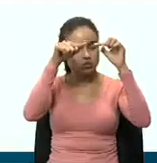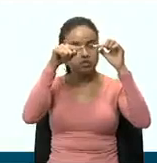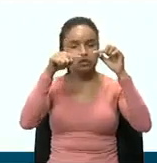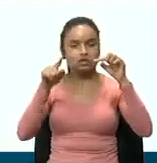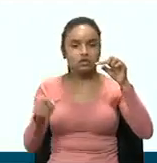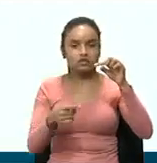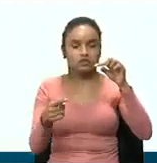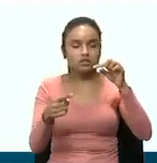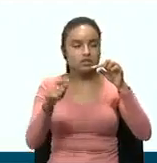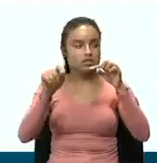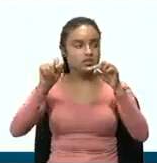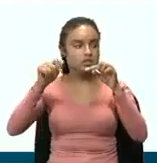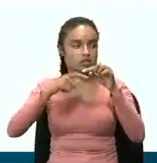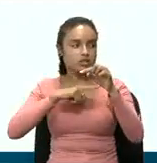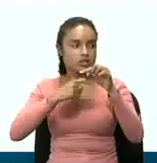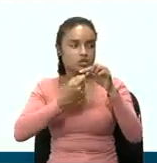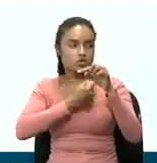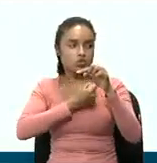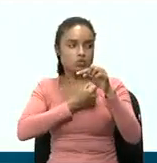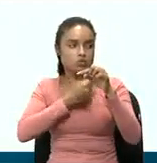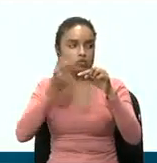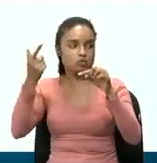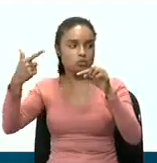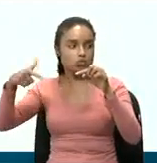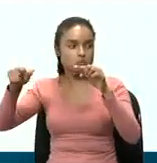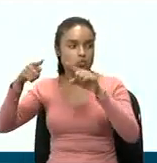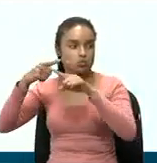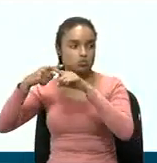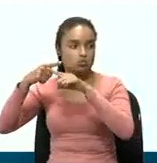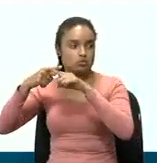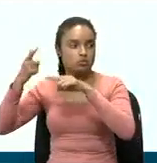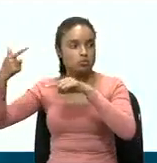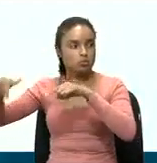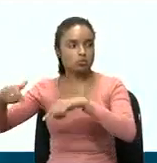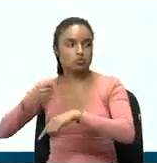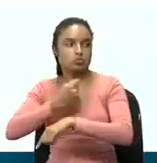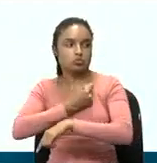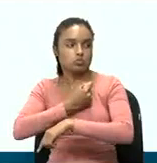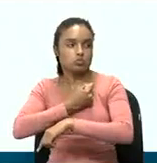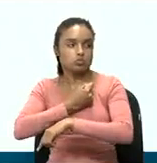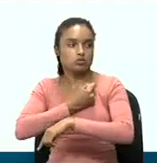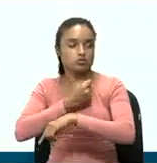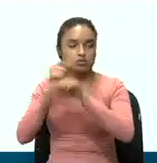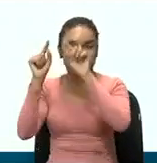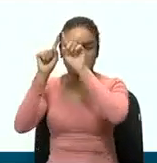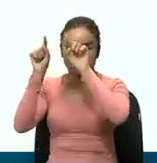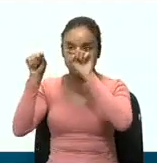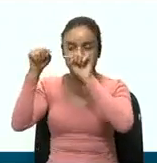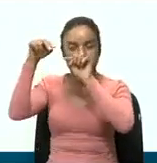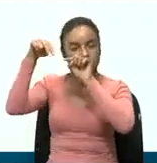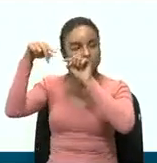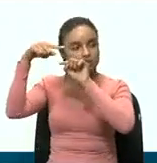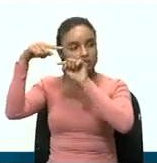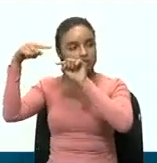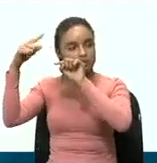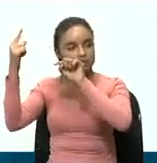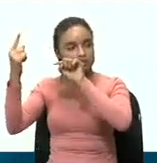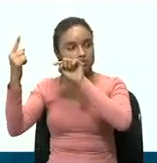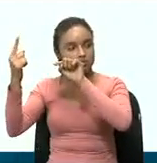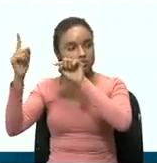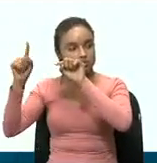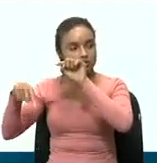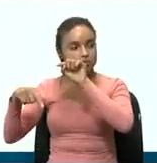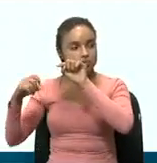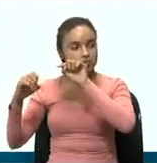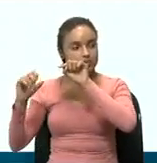tem lá uma base n menos 1, aonde que A é diferente de 0, né? Que se A for 0 vai zerar tudo